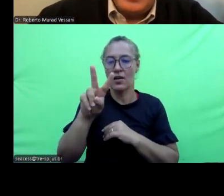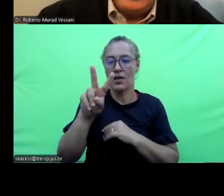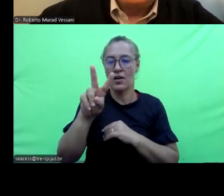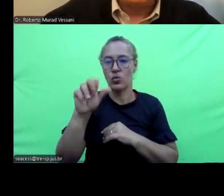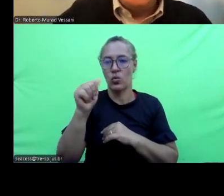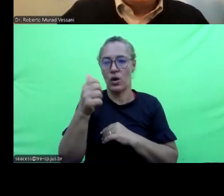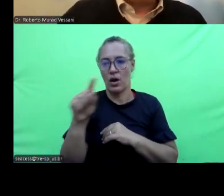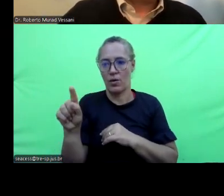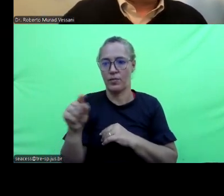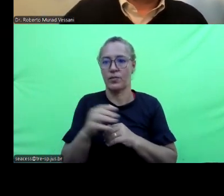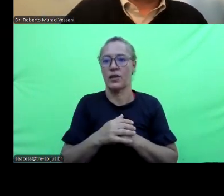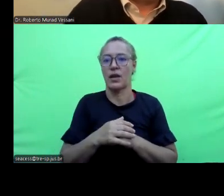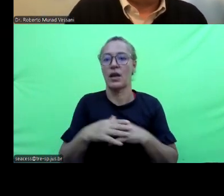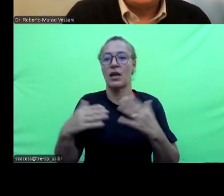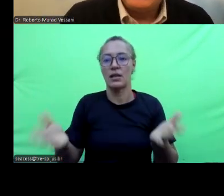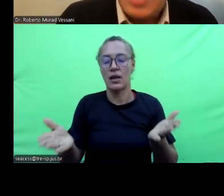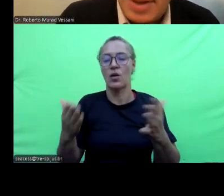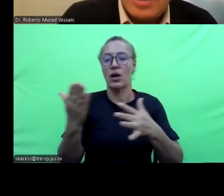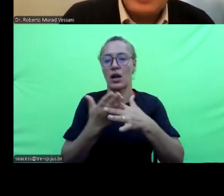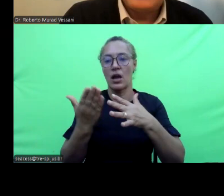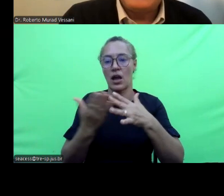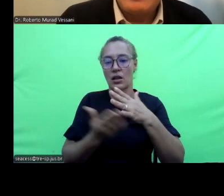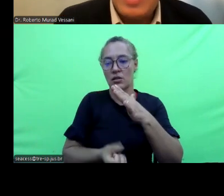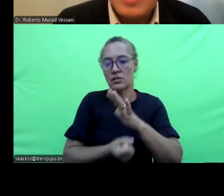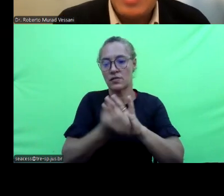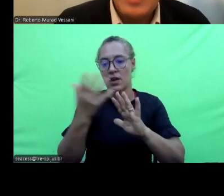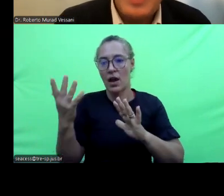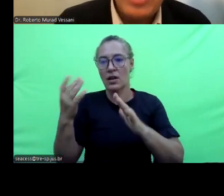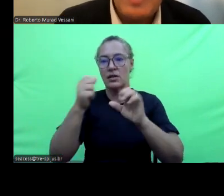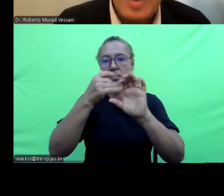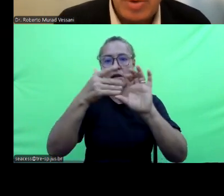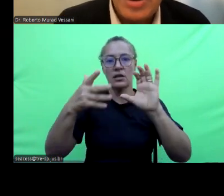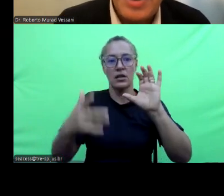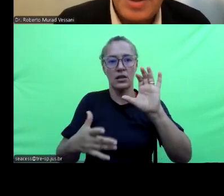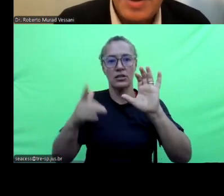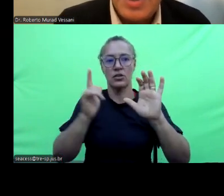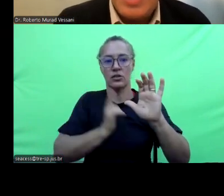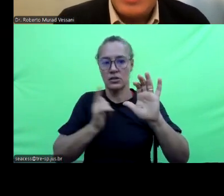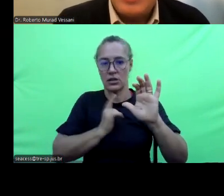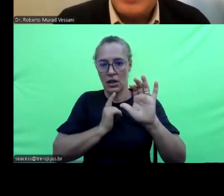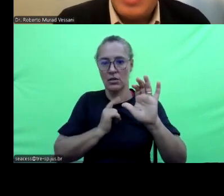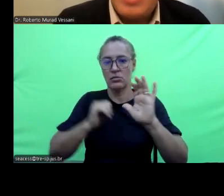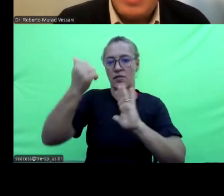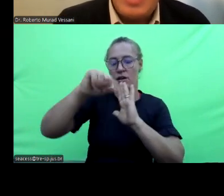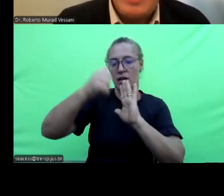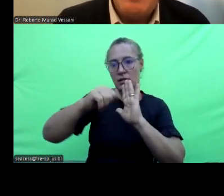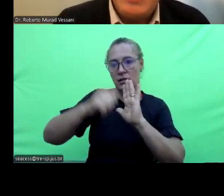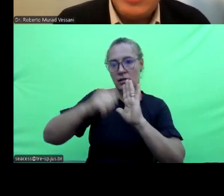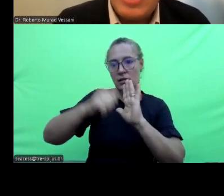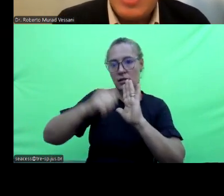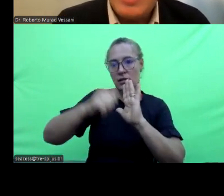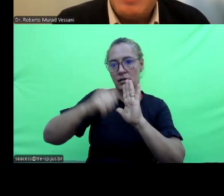oftalmológico, entre os vários aspectos importantes que a gente tem na avaliação pelo médico oftalmologista, a gente tem